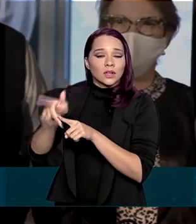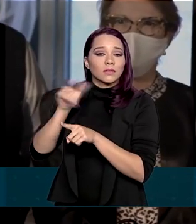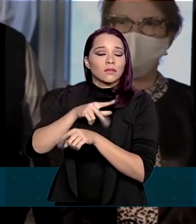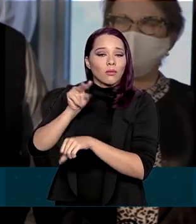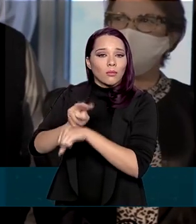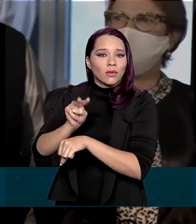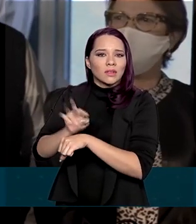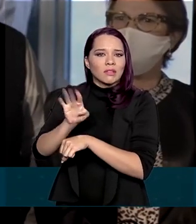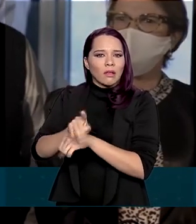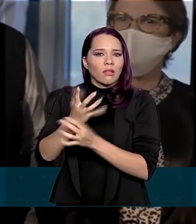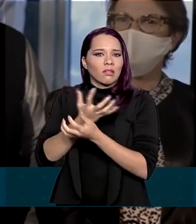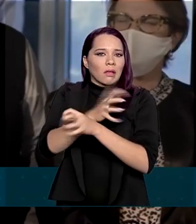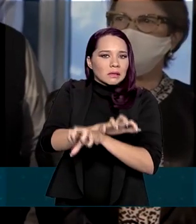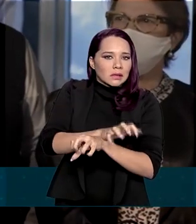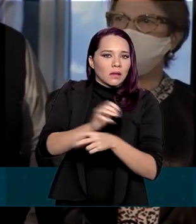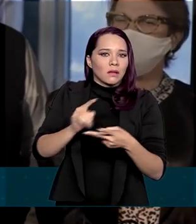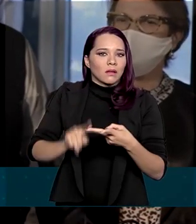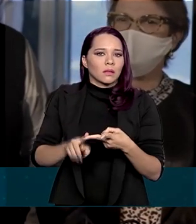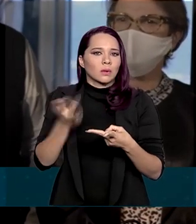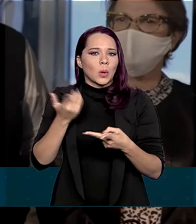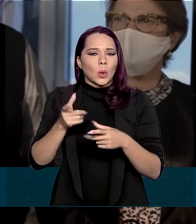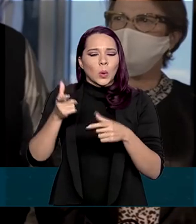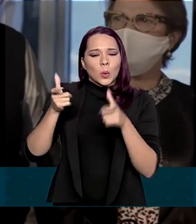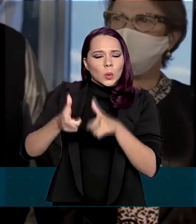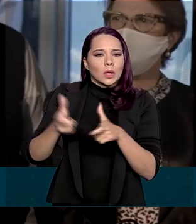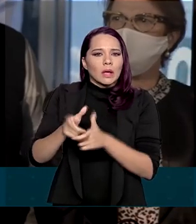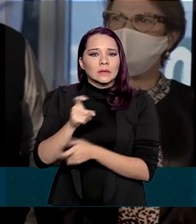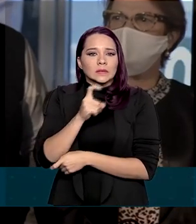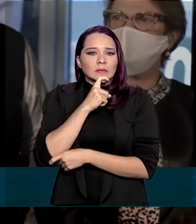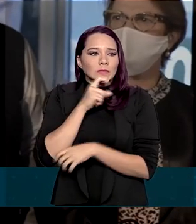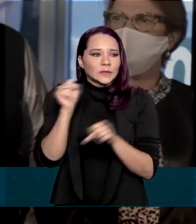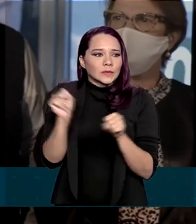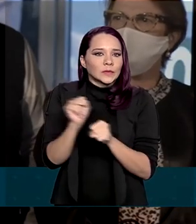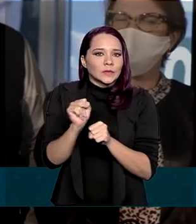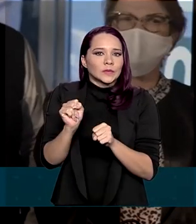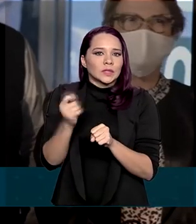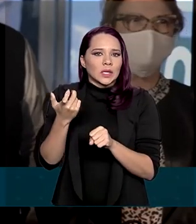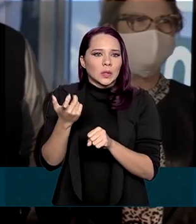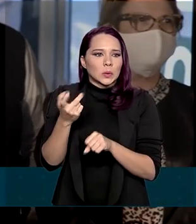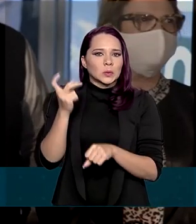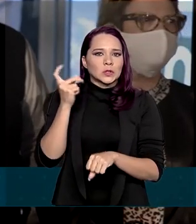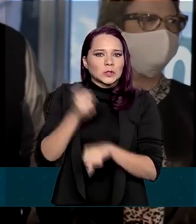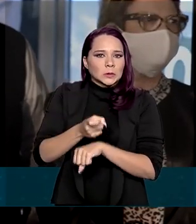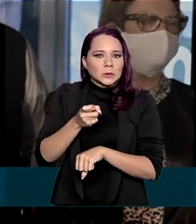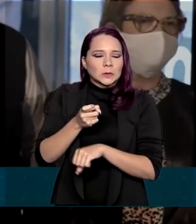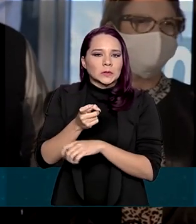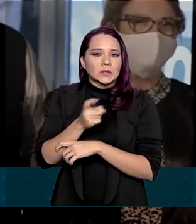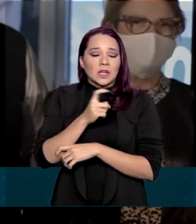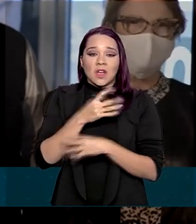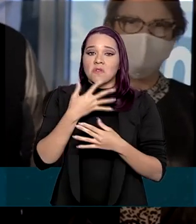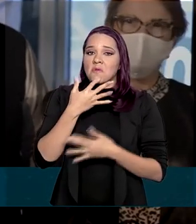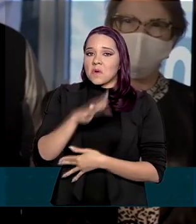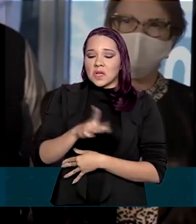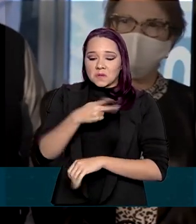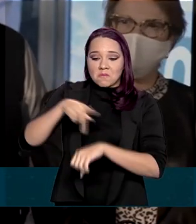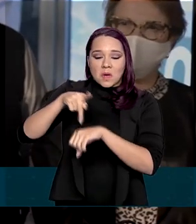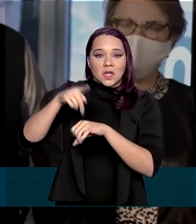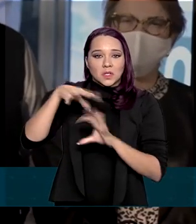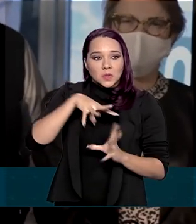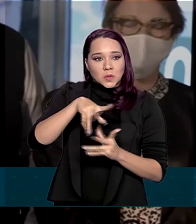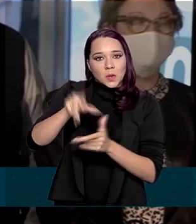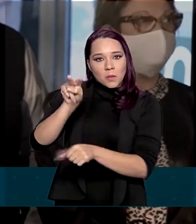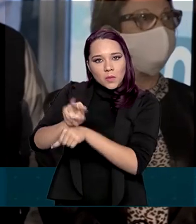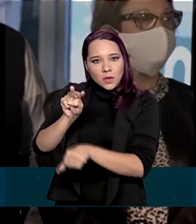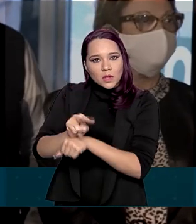é deserto, terras congeladas. Eu não conheço nenhum país do planeta que preserve terras